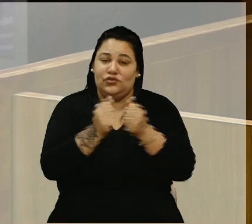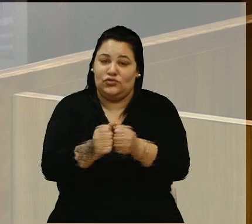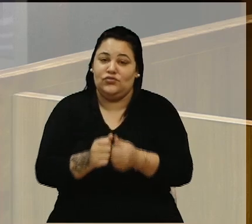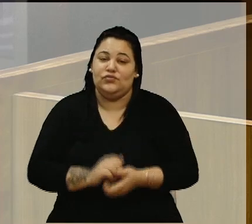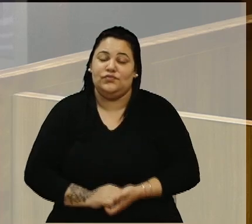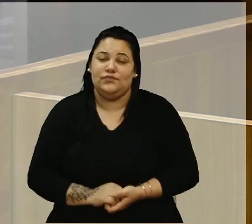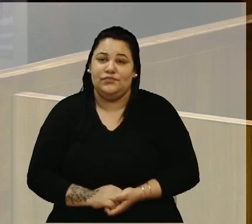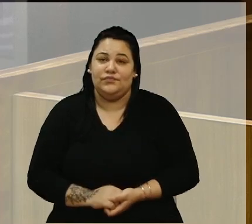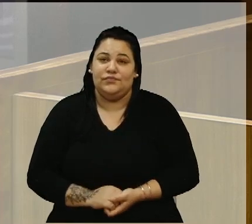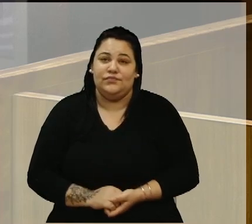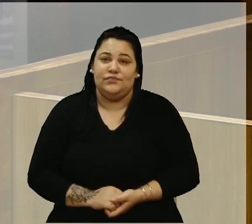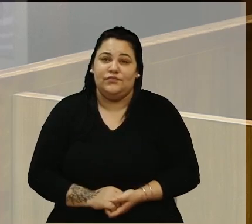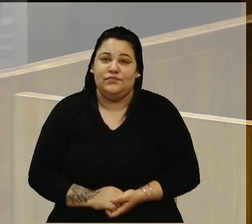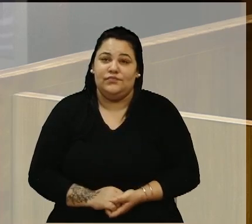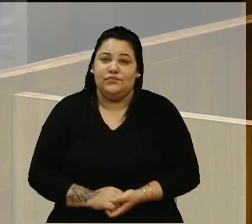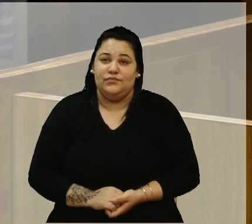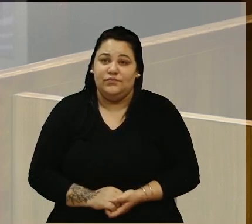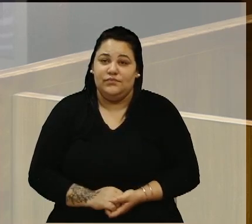vereador.